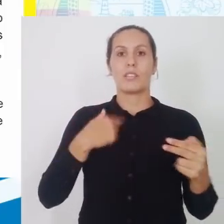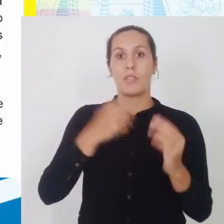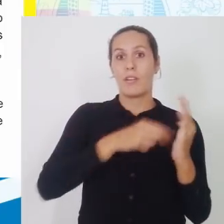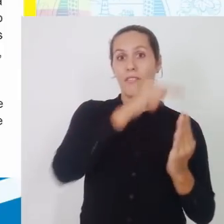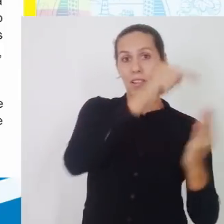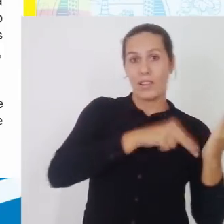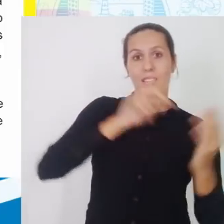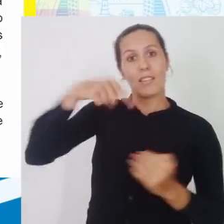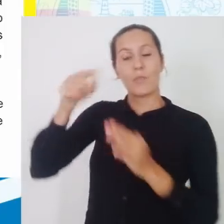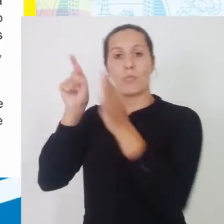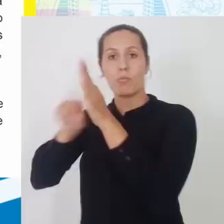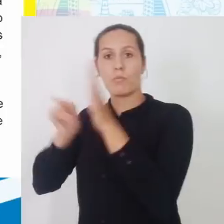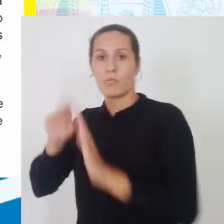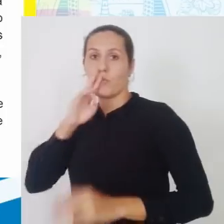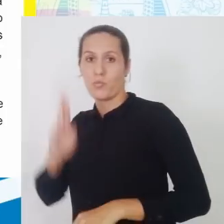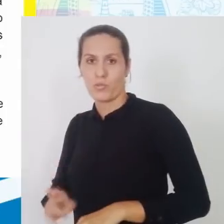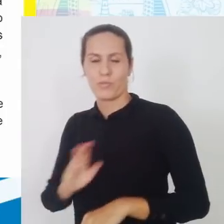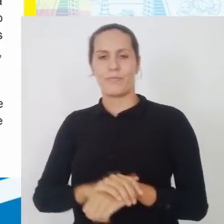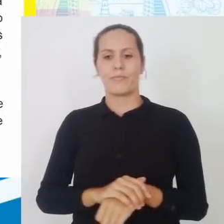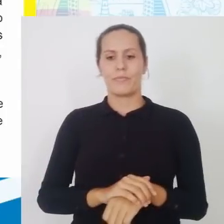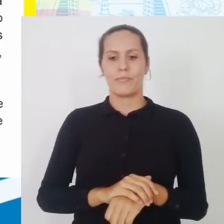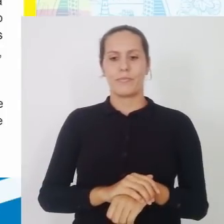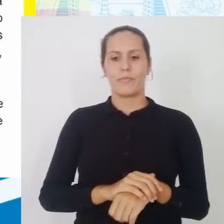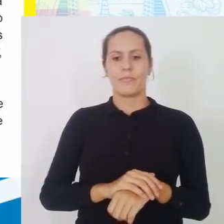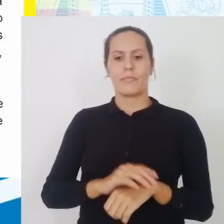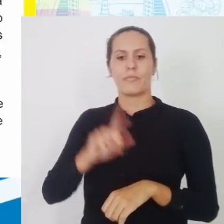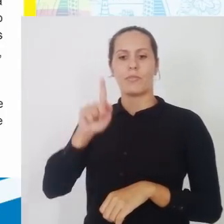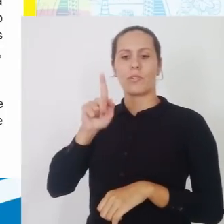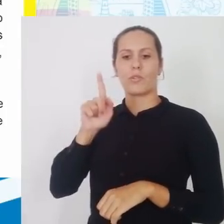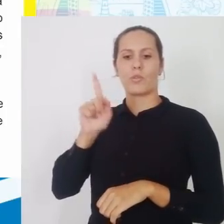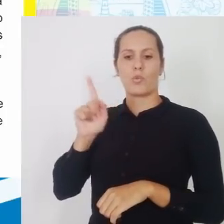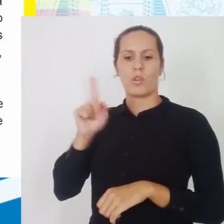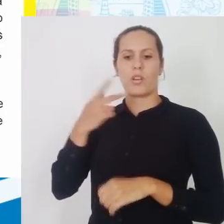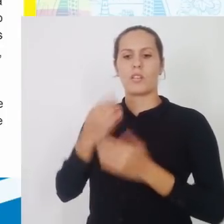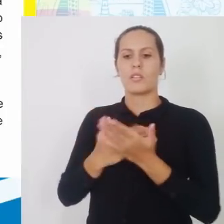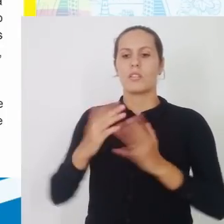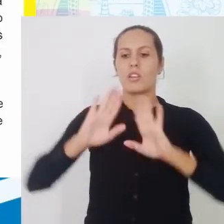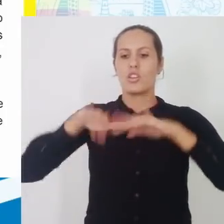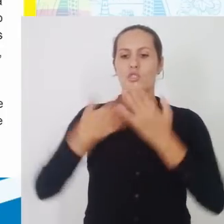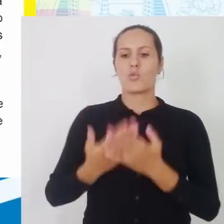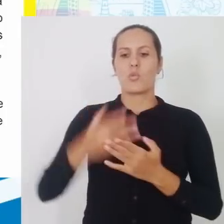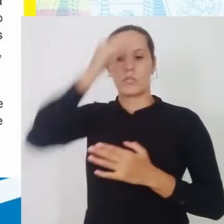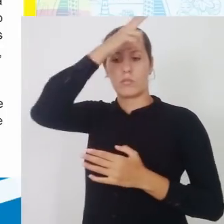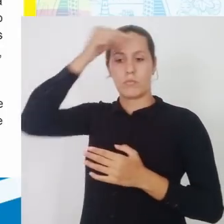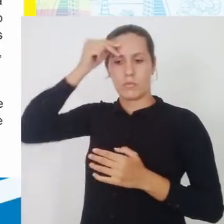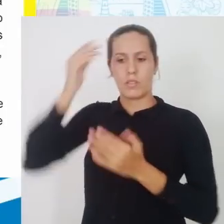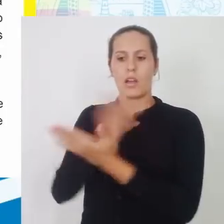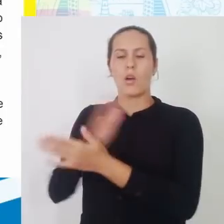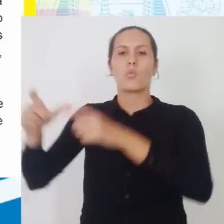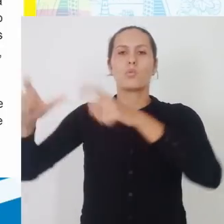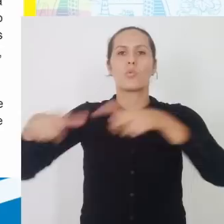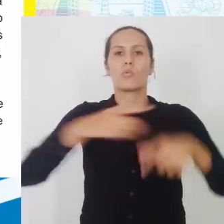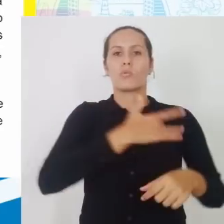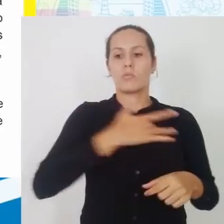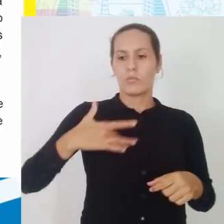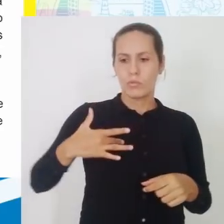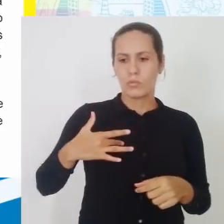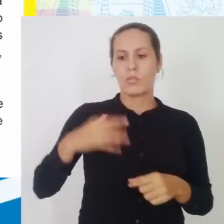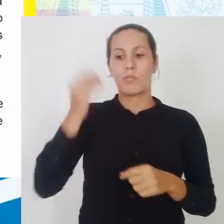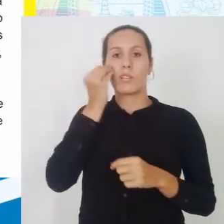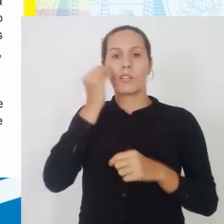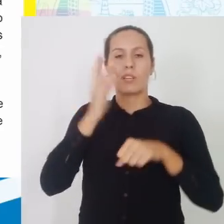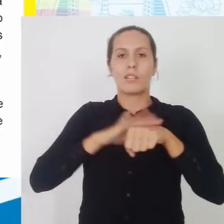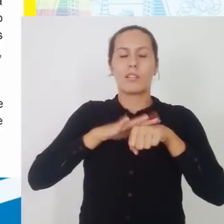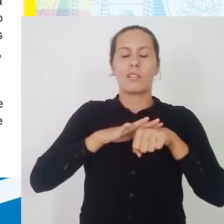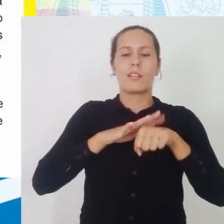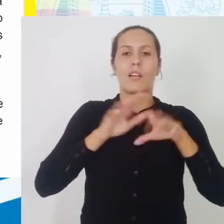unidades de saúde para conter avanço do novo coronavírus. Escolas foram utilizadas para distribuir kits de alimentação